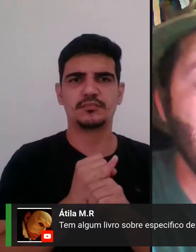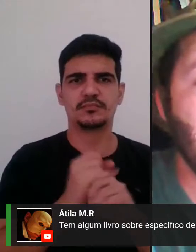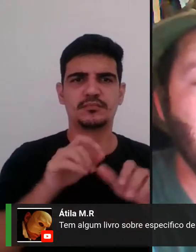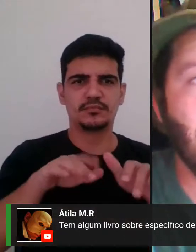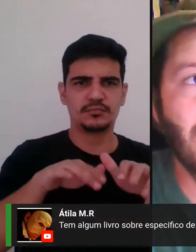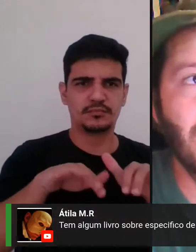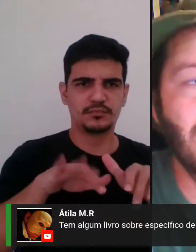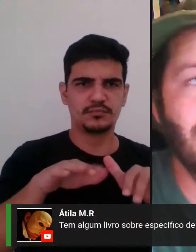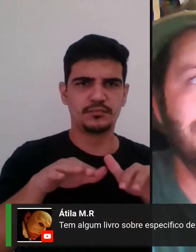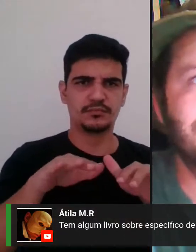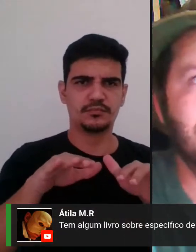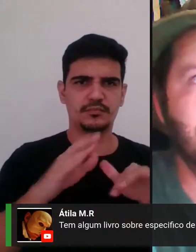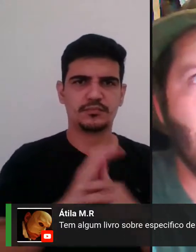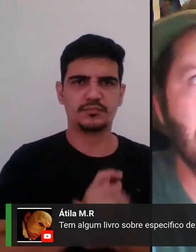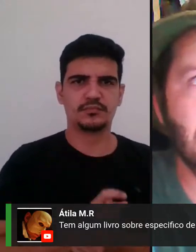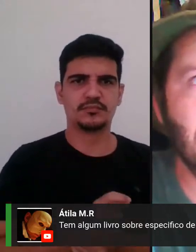hein?